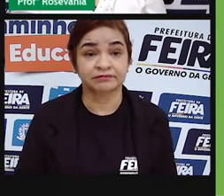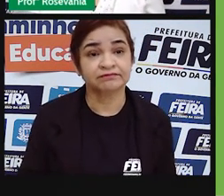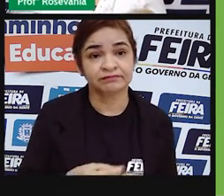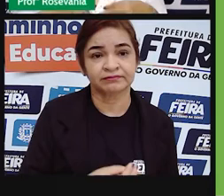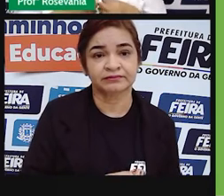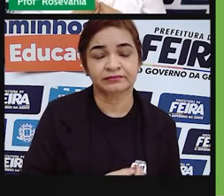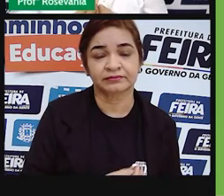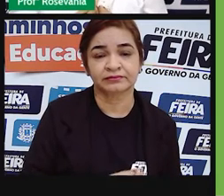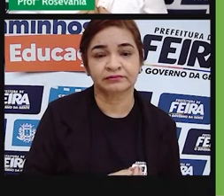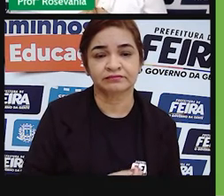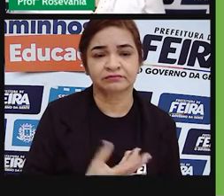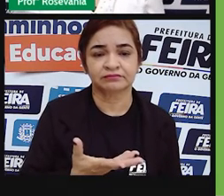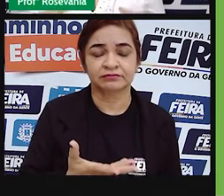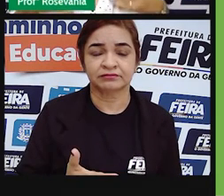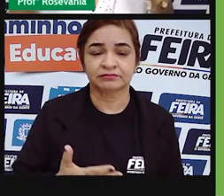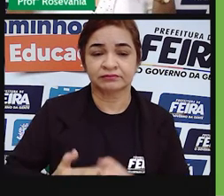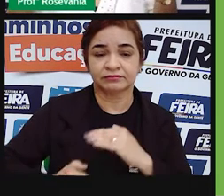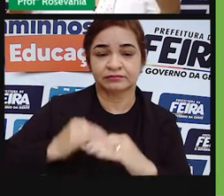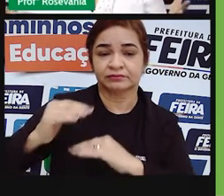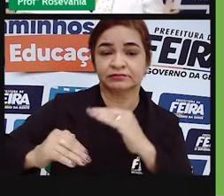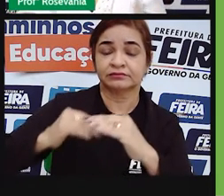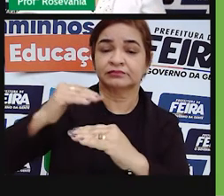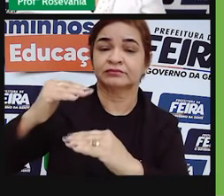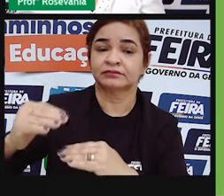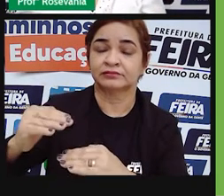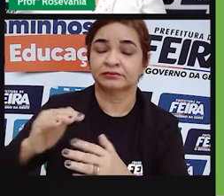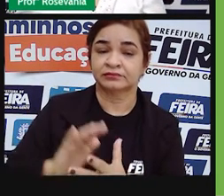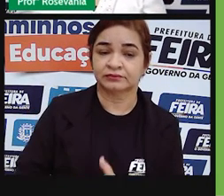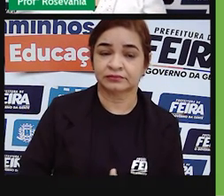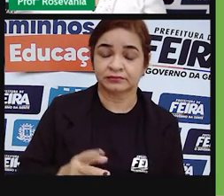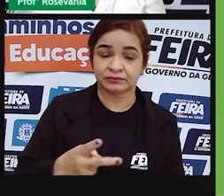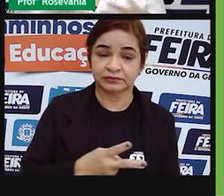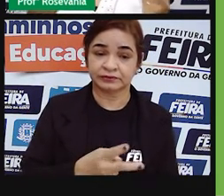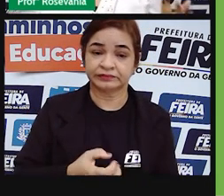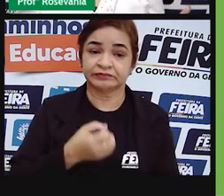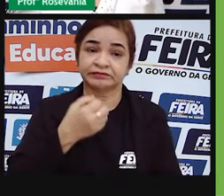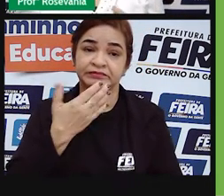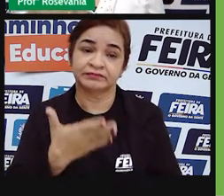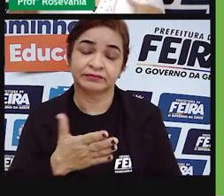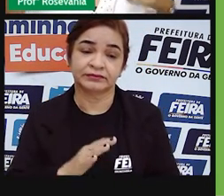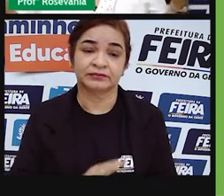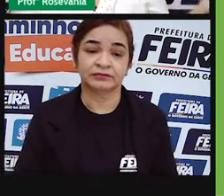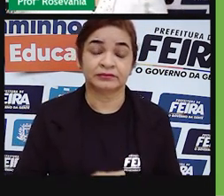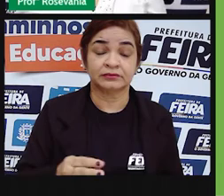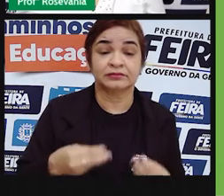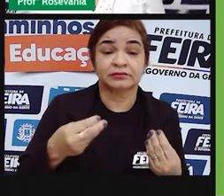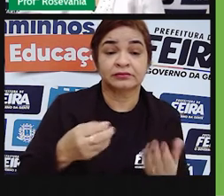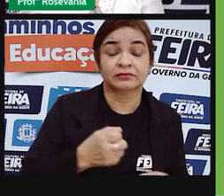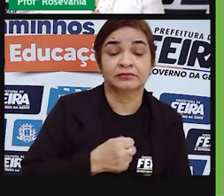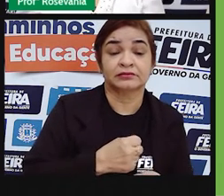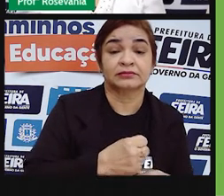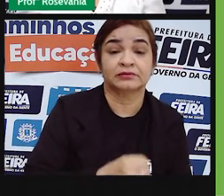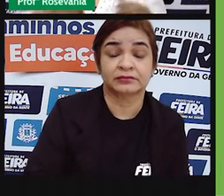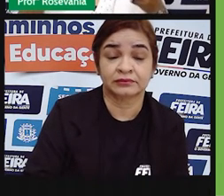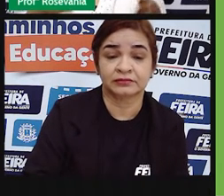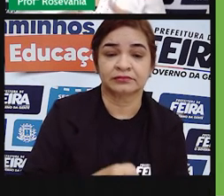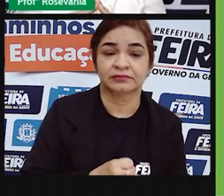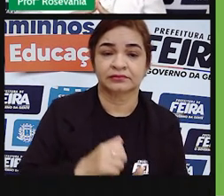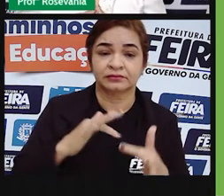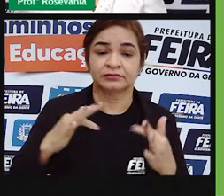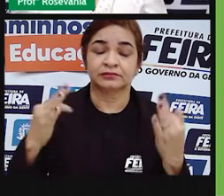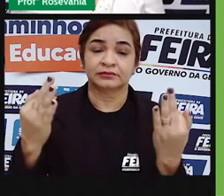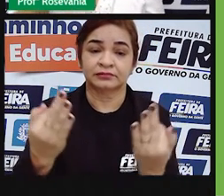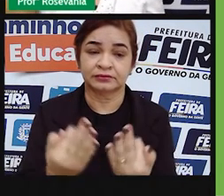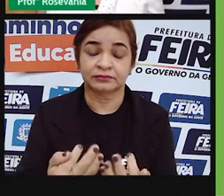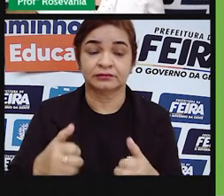vida. Eu noto que eu não estou desenvolvendo, não estou conseguindo sustentar a minha família, não estou conseguindo progredir muito. Aí